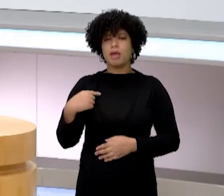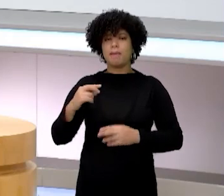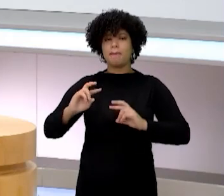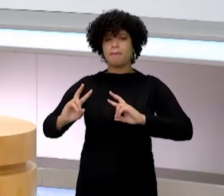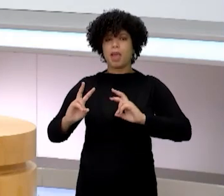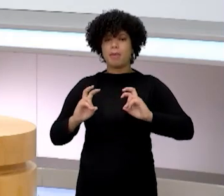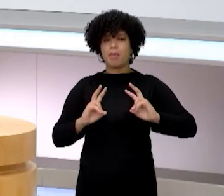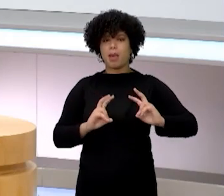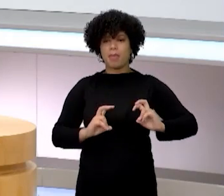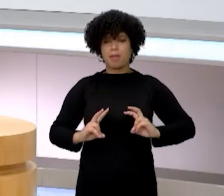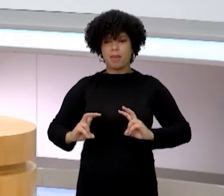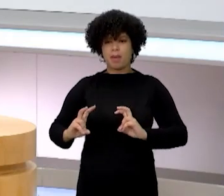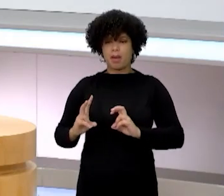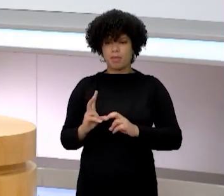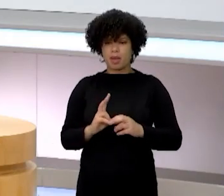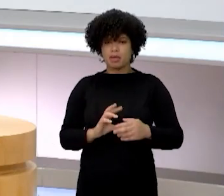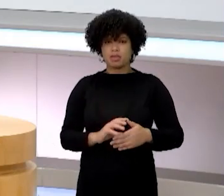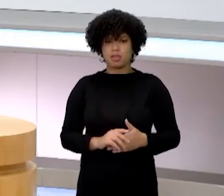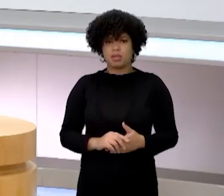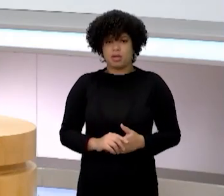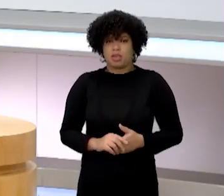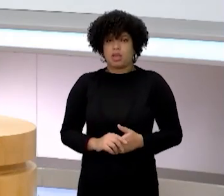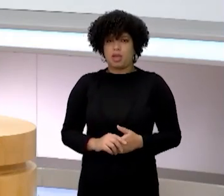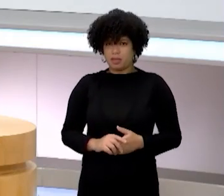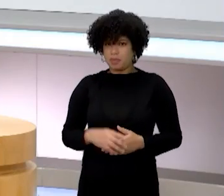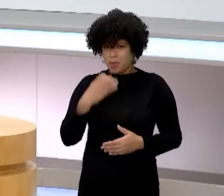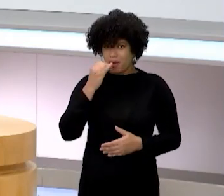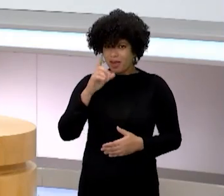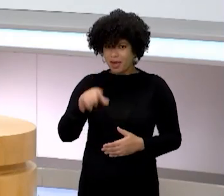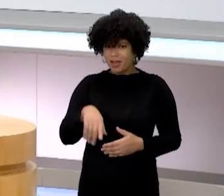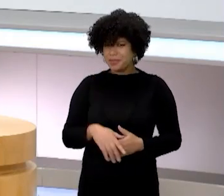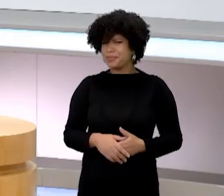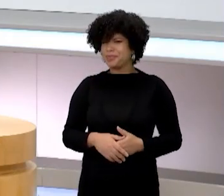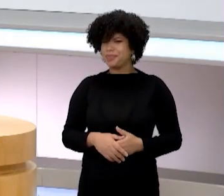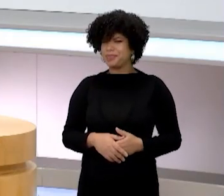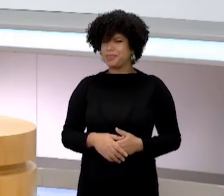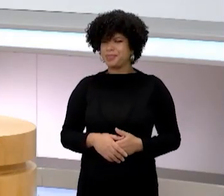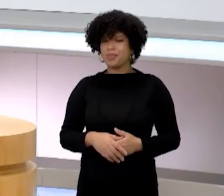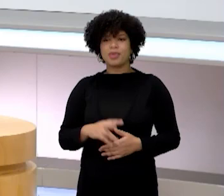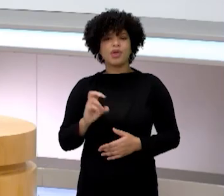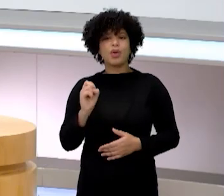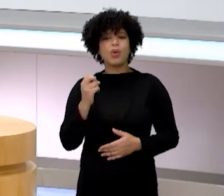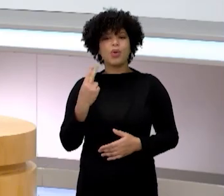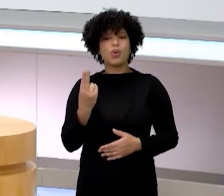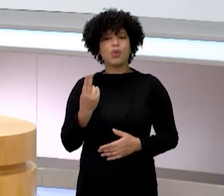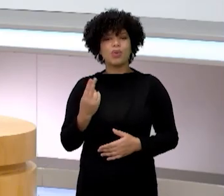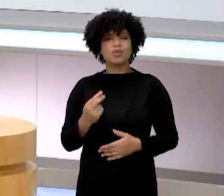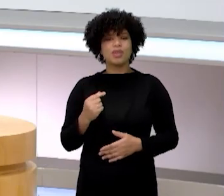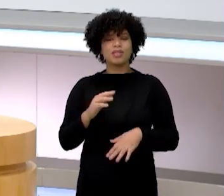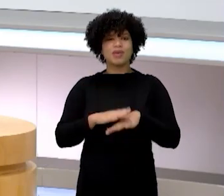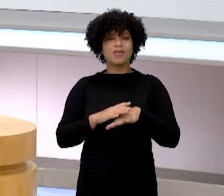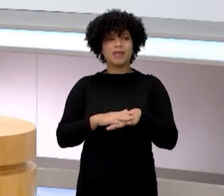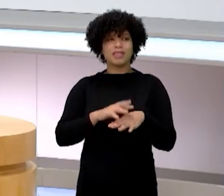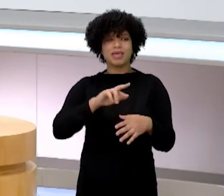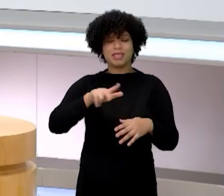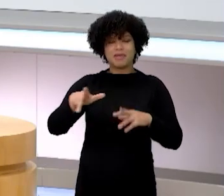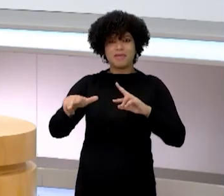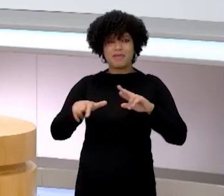patrimônio genético? É bom? Exato. Será que é bom? Ou será que a gente vai começar a fazer aí